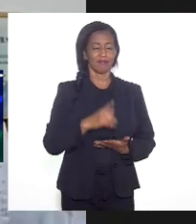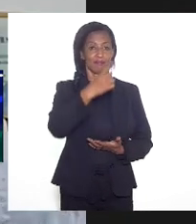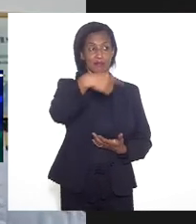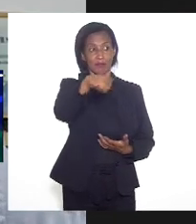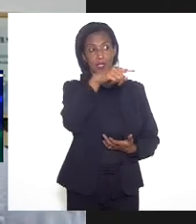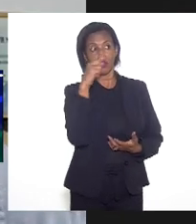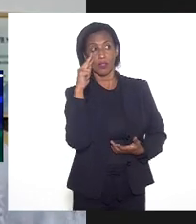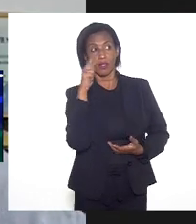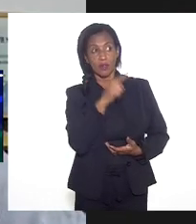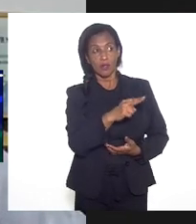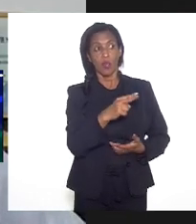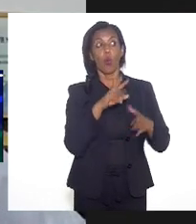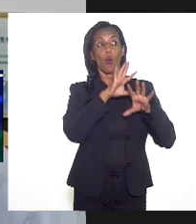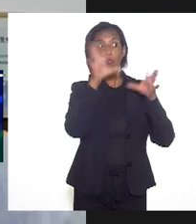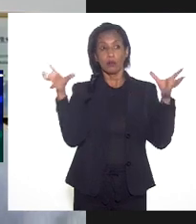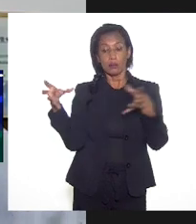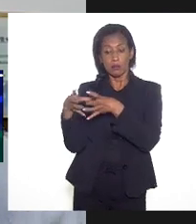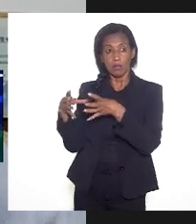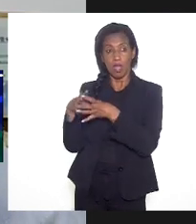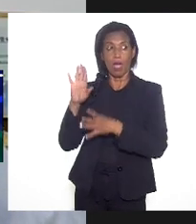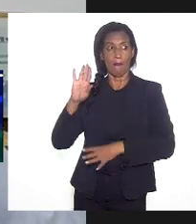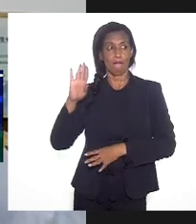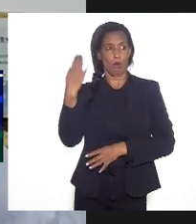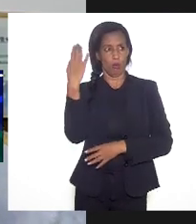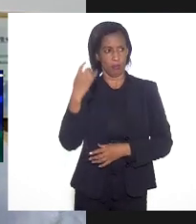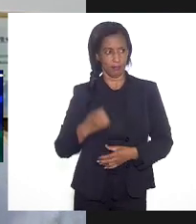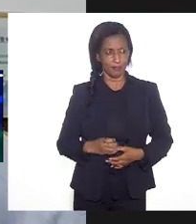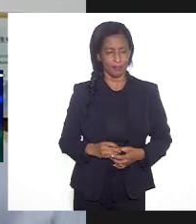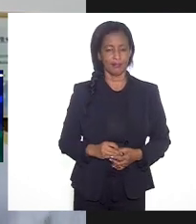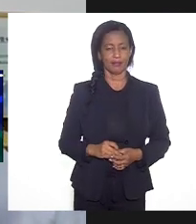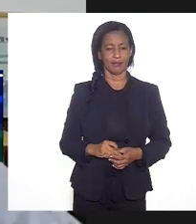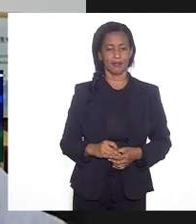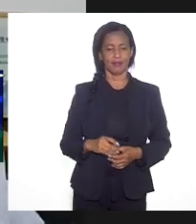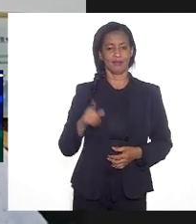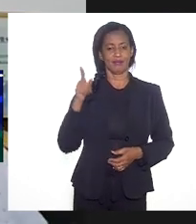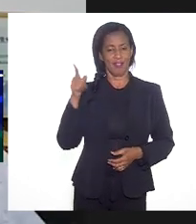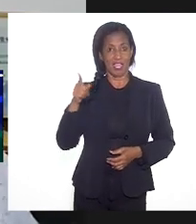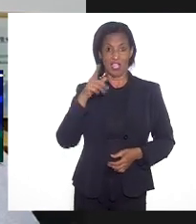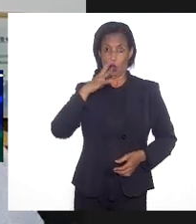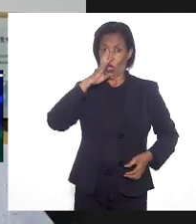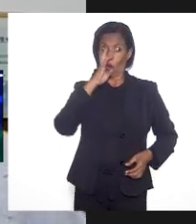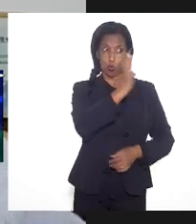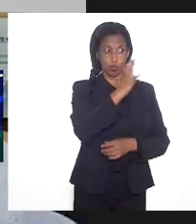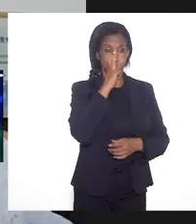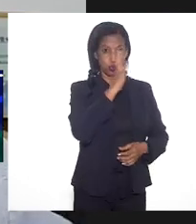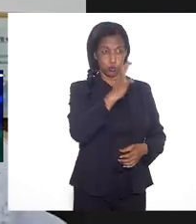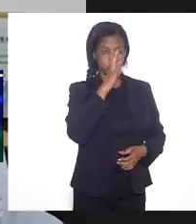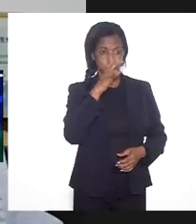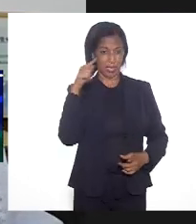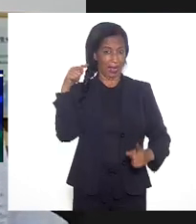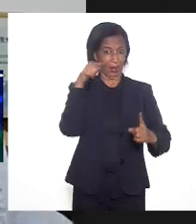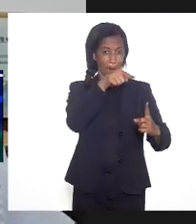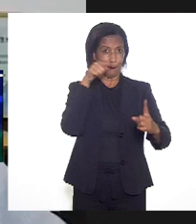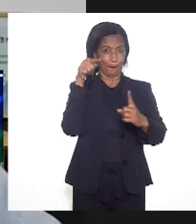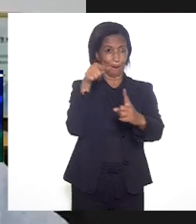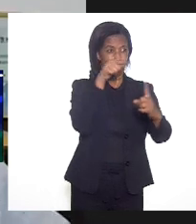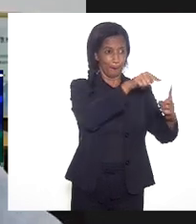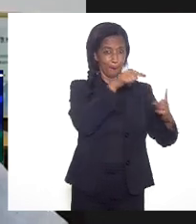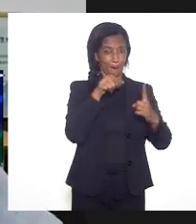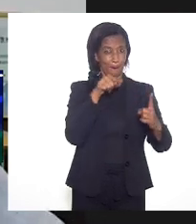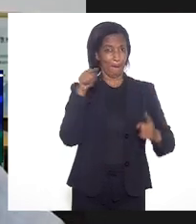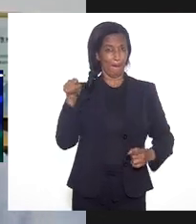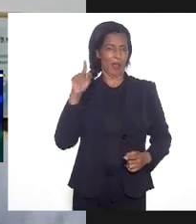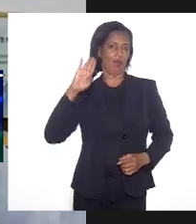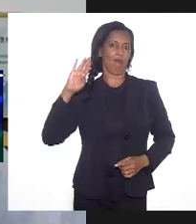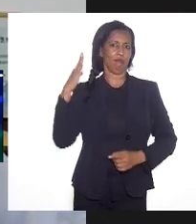vocês vejam o quanto essa turma é hipócrita. Eles gostam de acusar as pessoas, apontar os dedos, mas eles